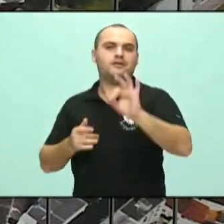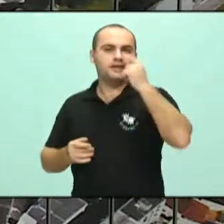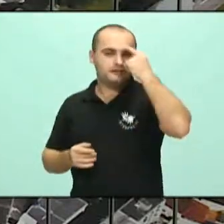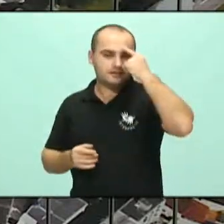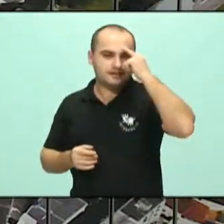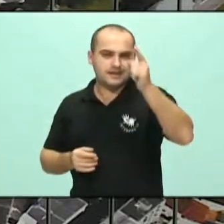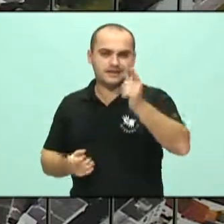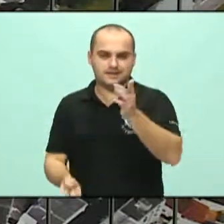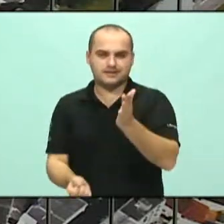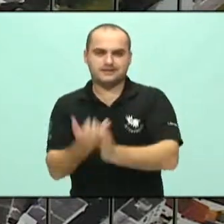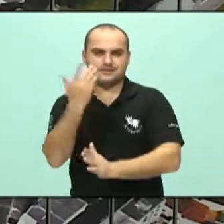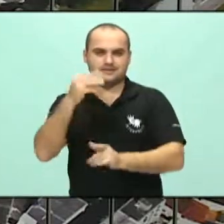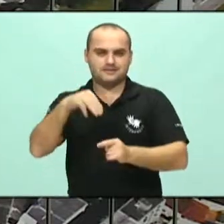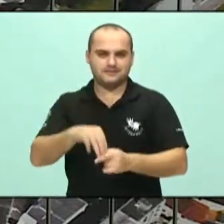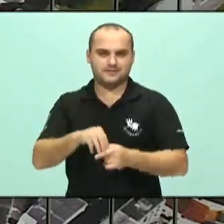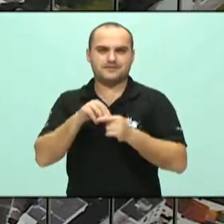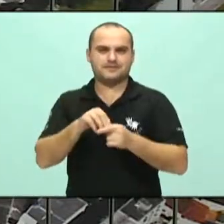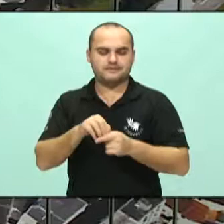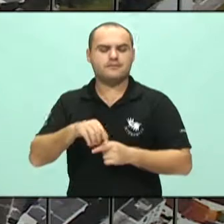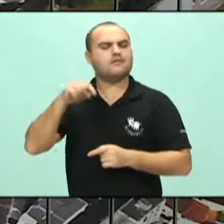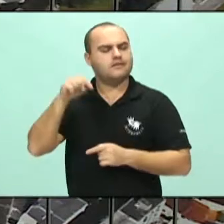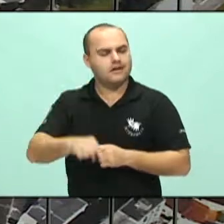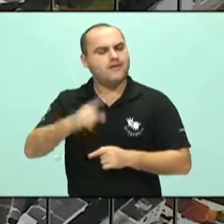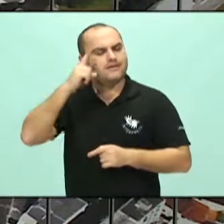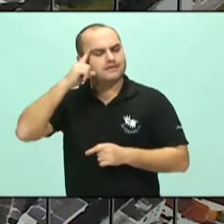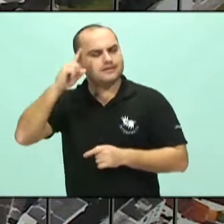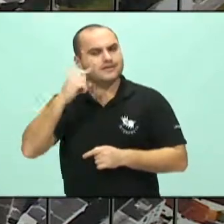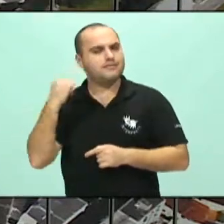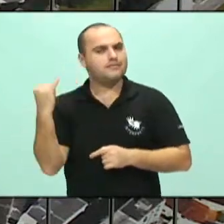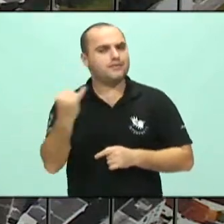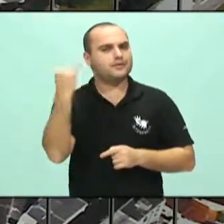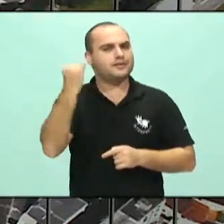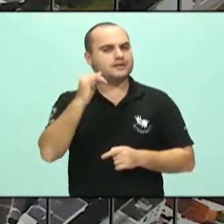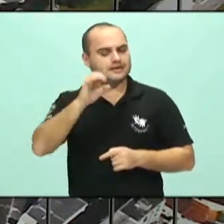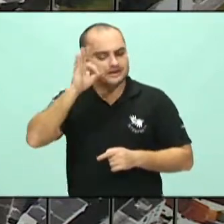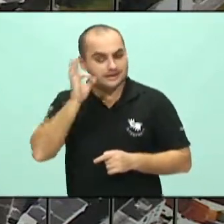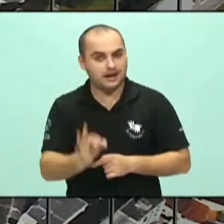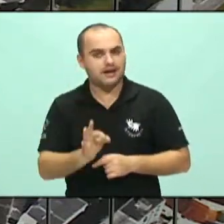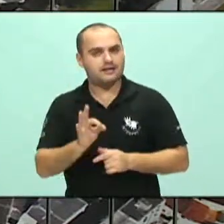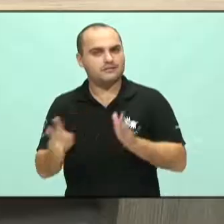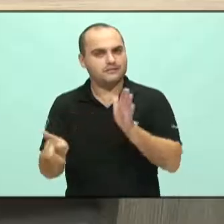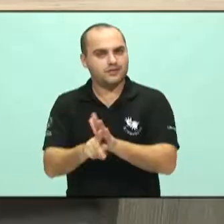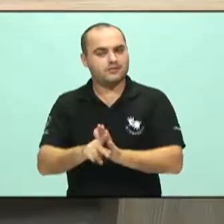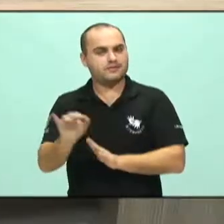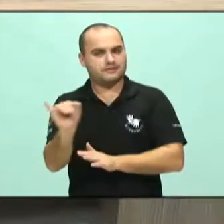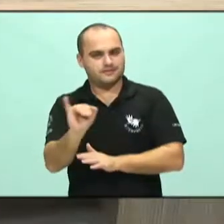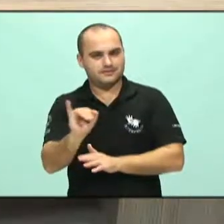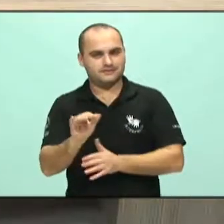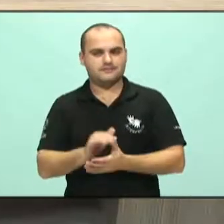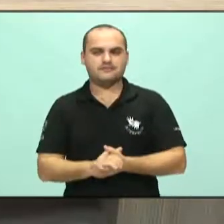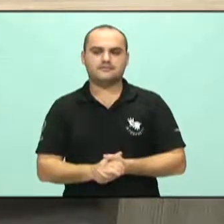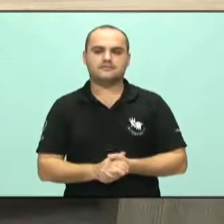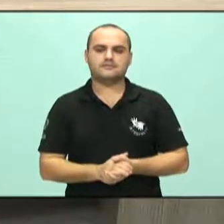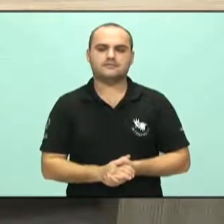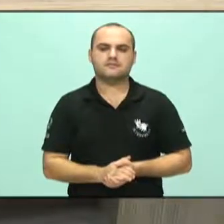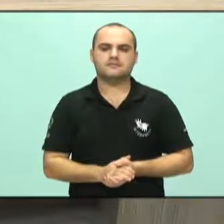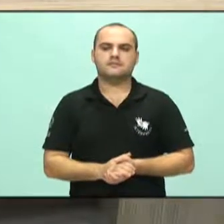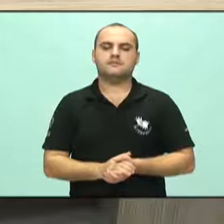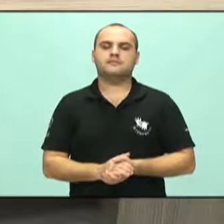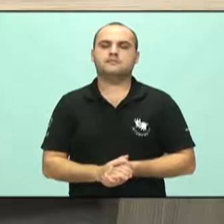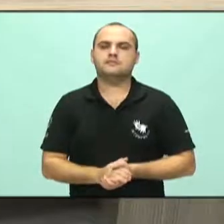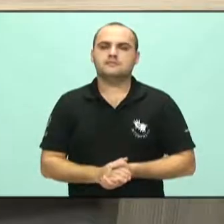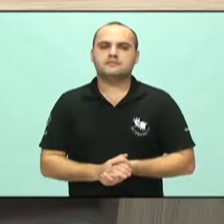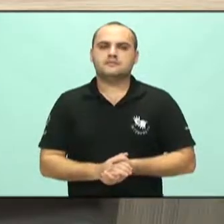do município, que eu acho que é uma data importante, certa, para se comemorar Itajaí. Professor, essas famílias